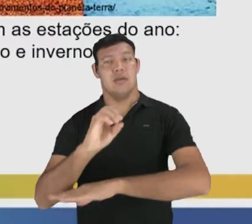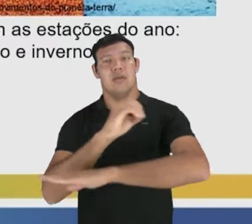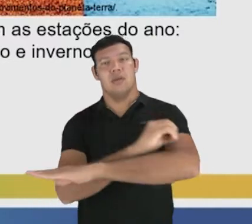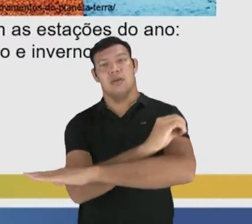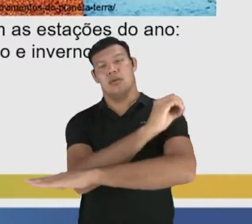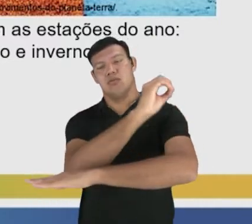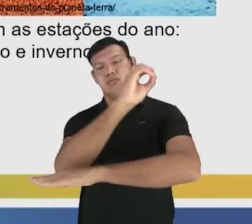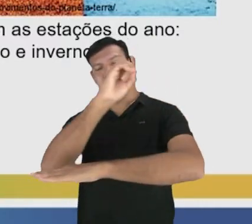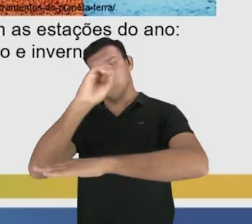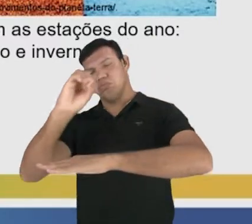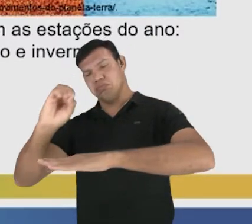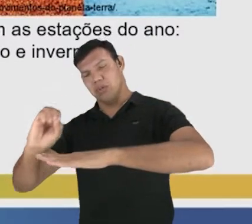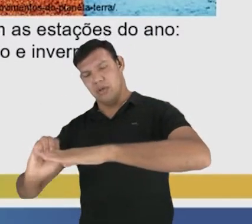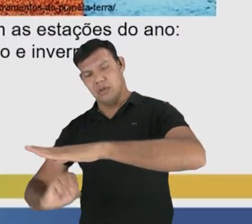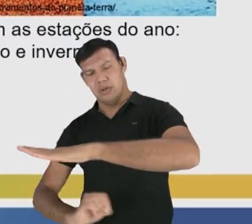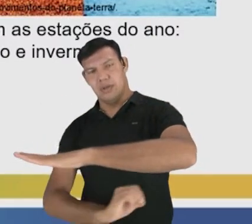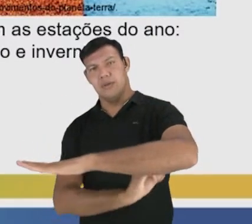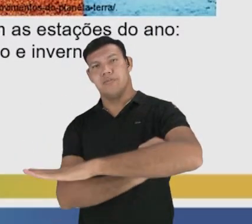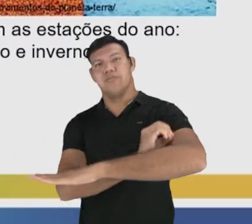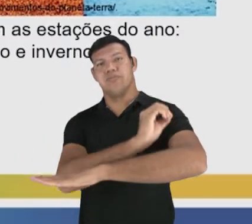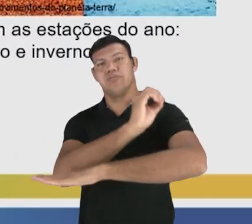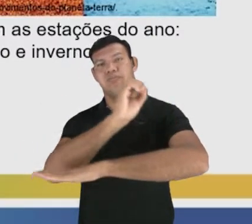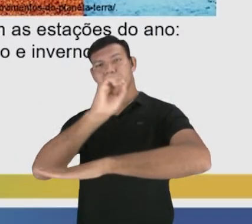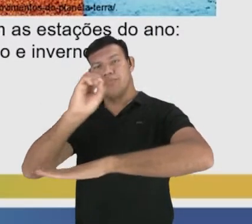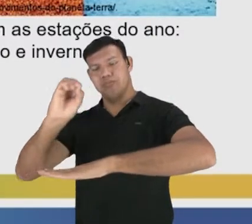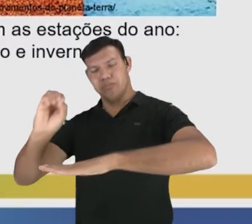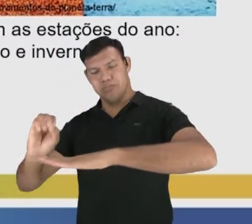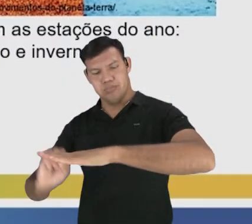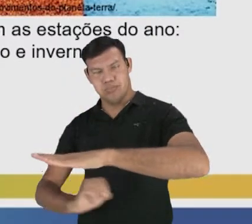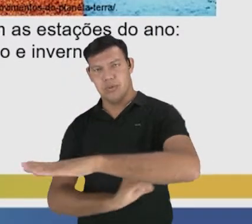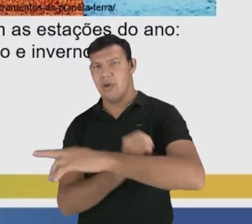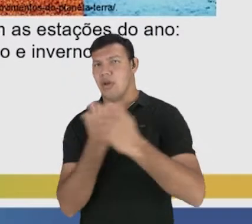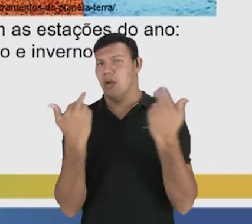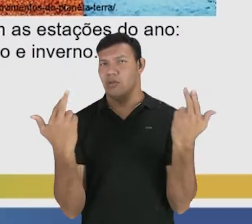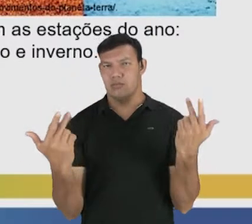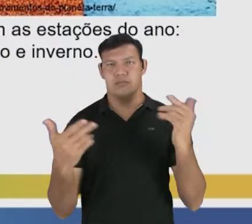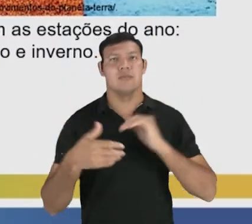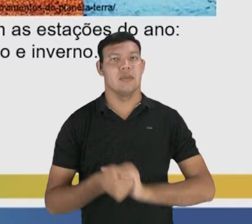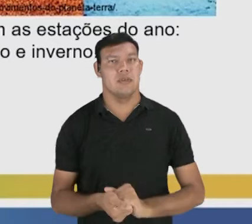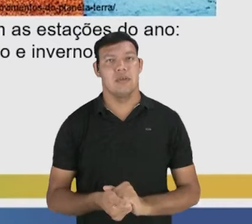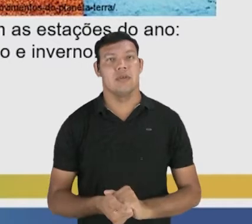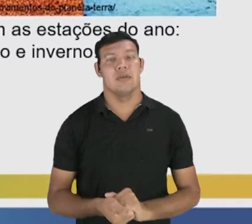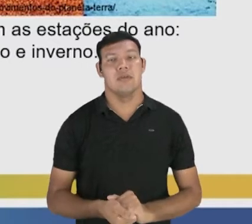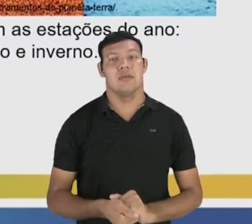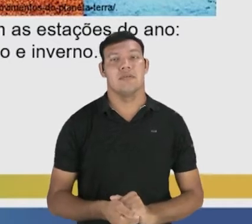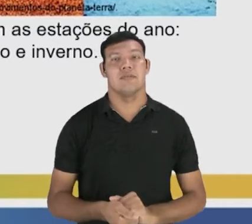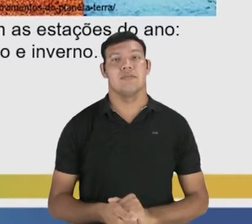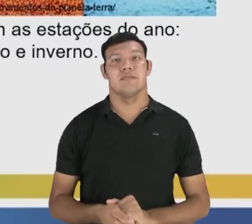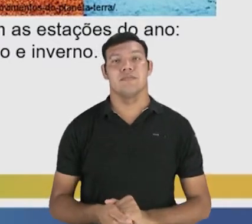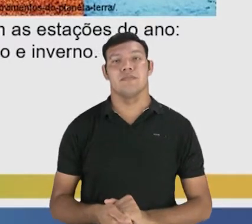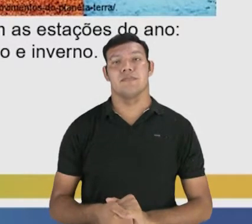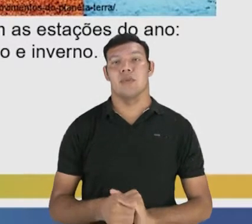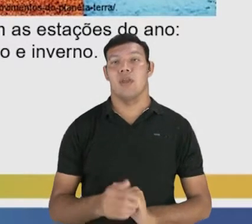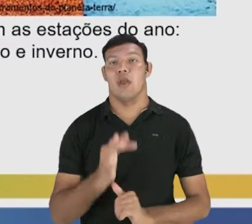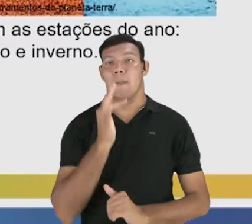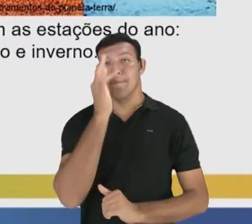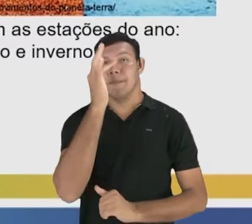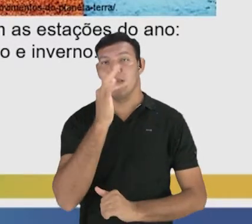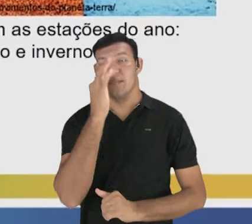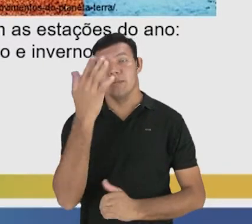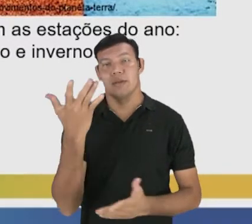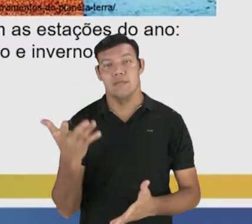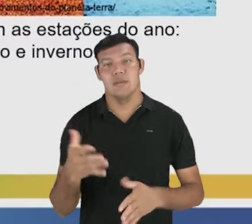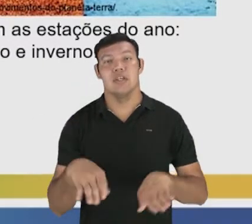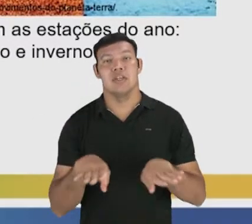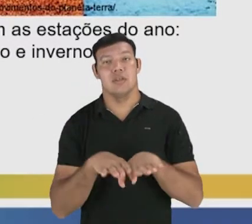Equinócio, ele marca o início do período da estação conhecida como primavera e também conhecida como